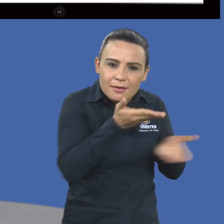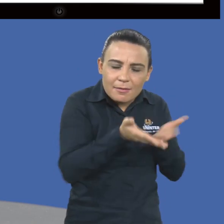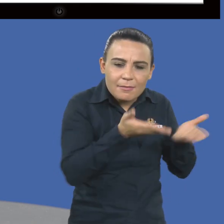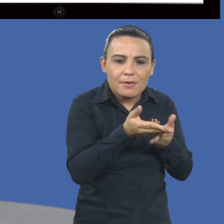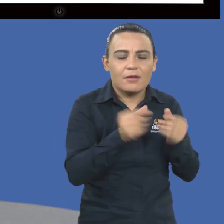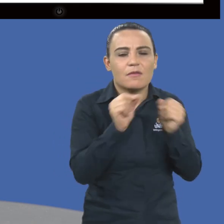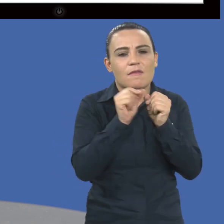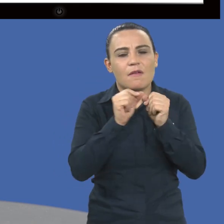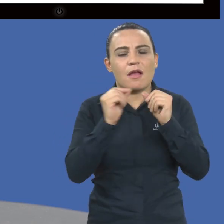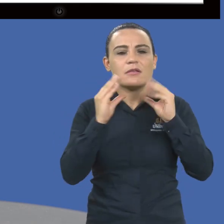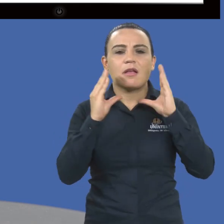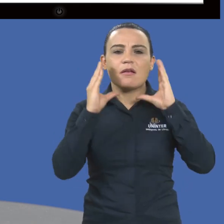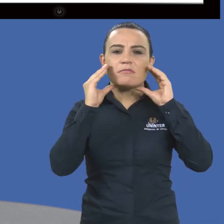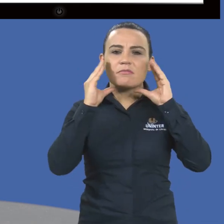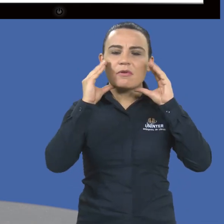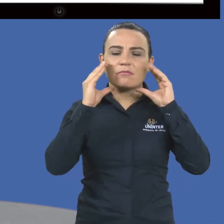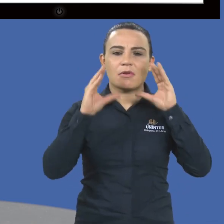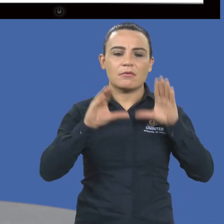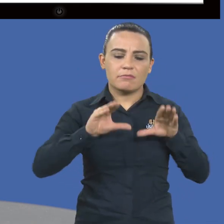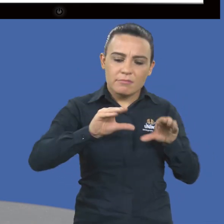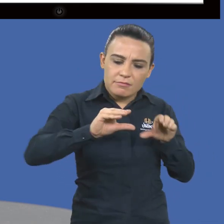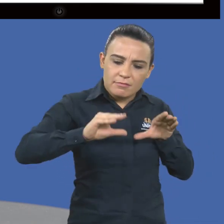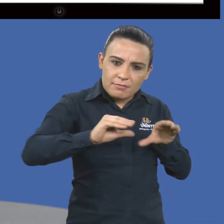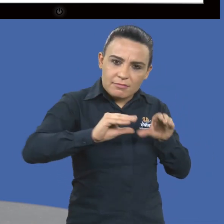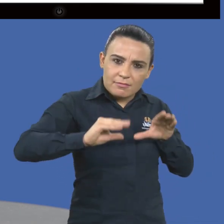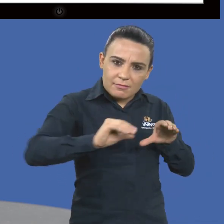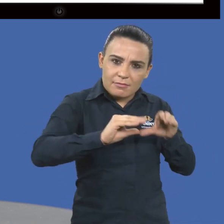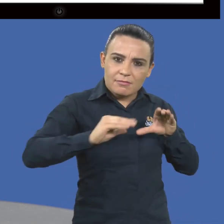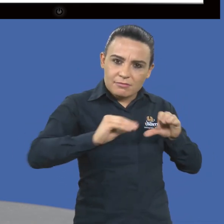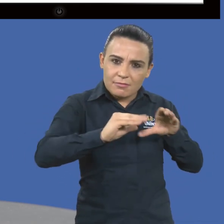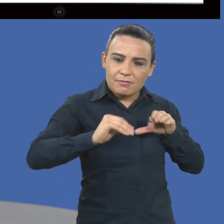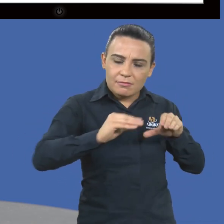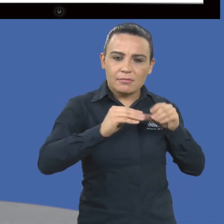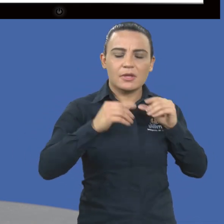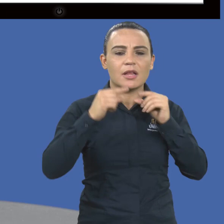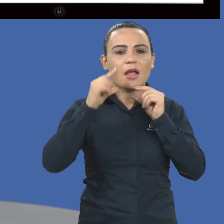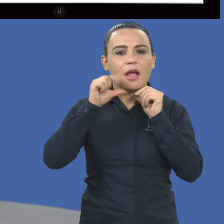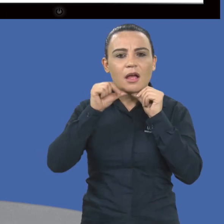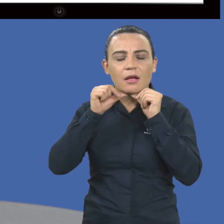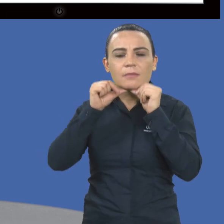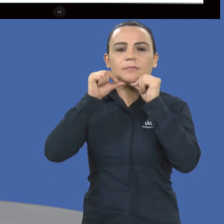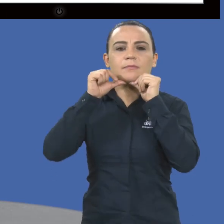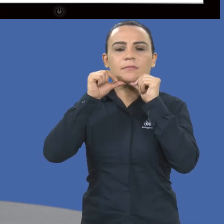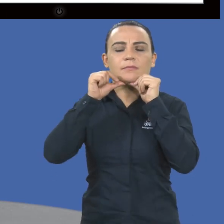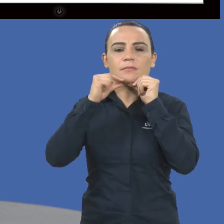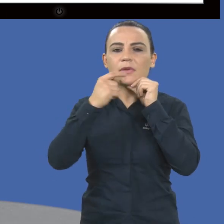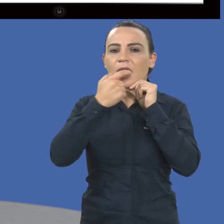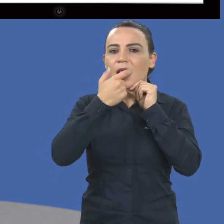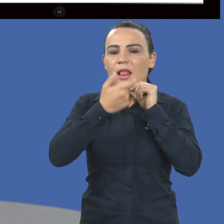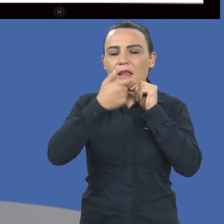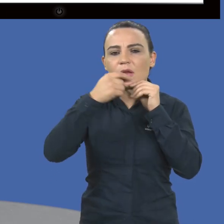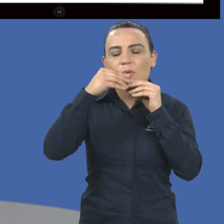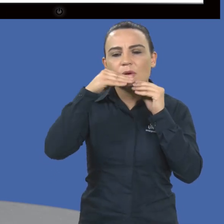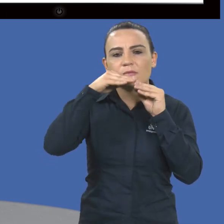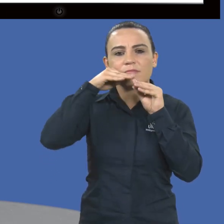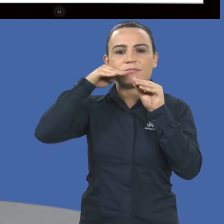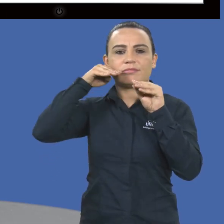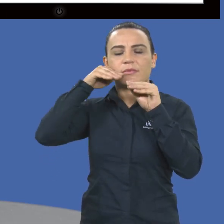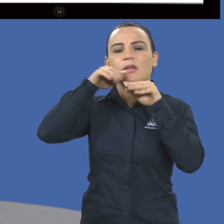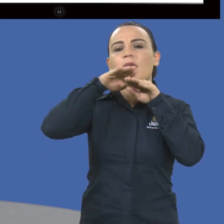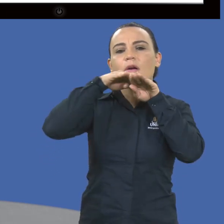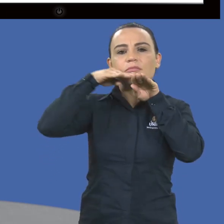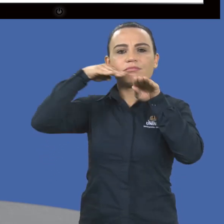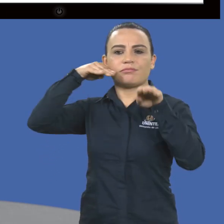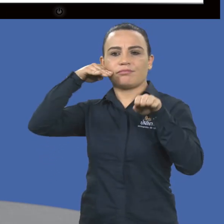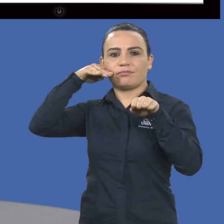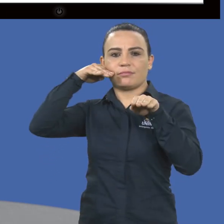isso evita, você pode até condicionar um pouquinho a criança a manter a linguinha para dentro,